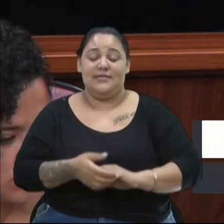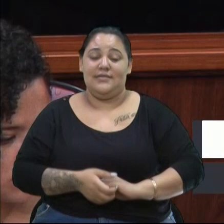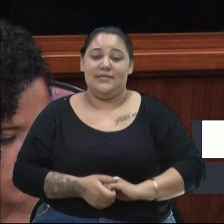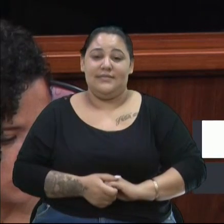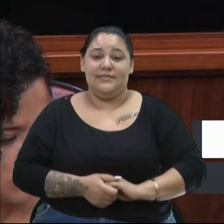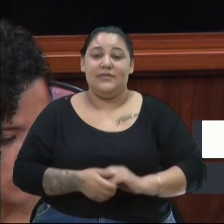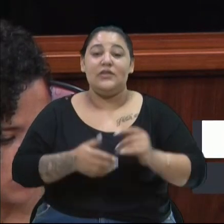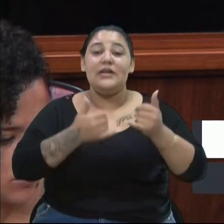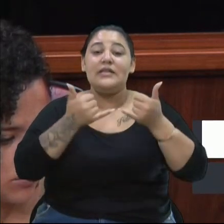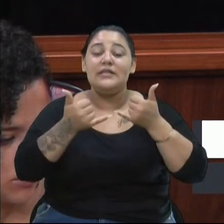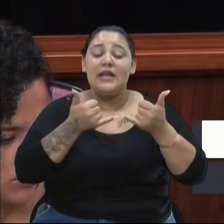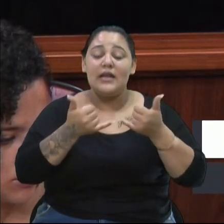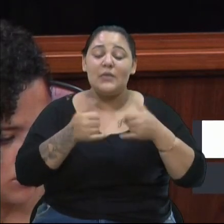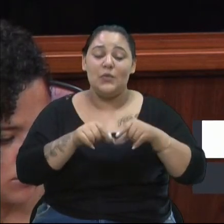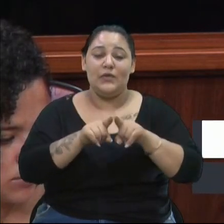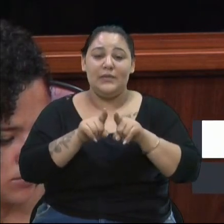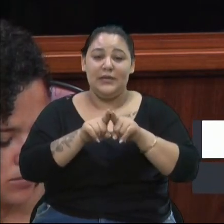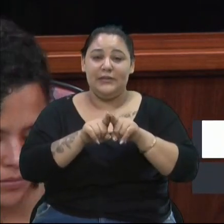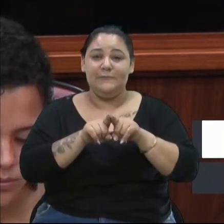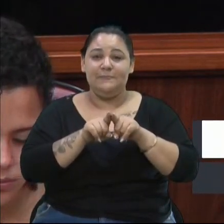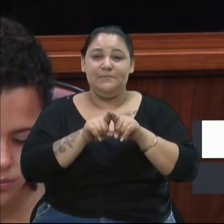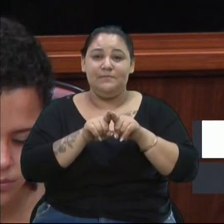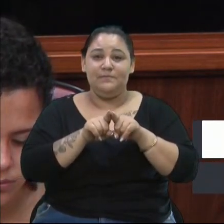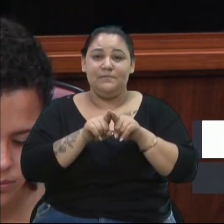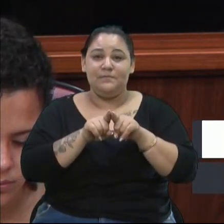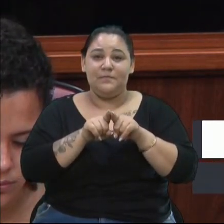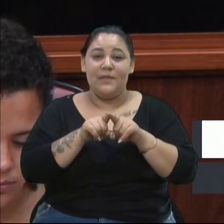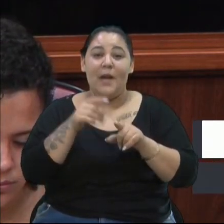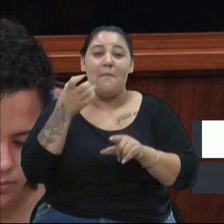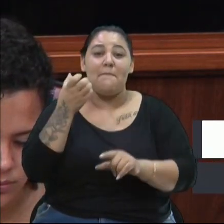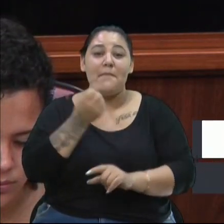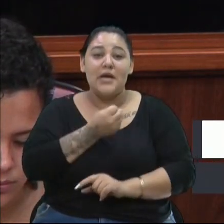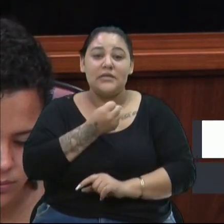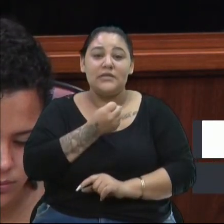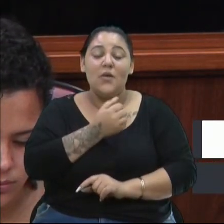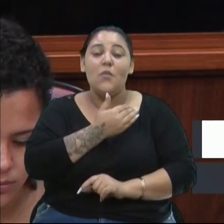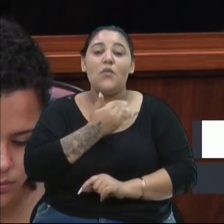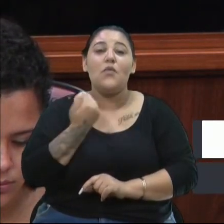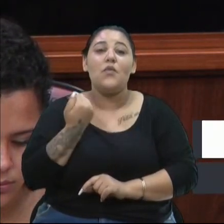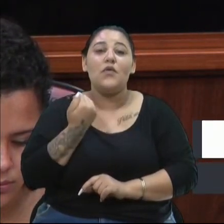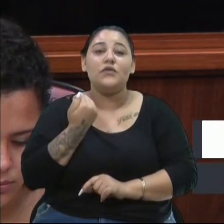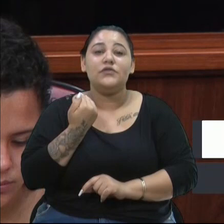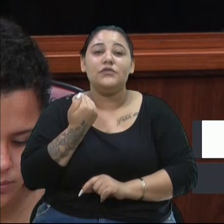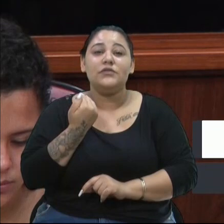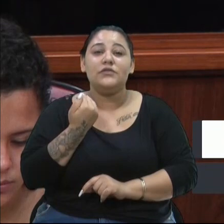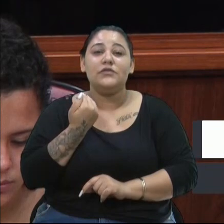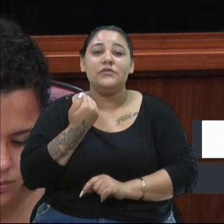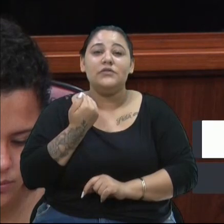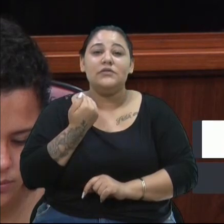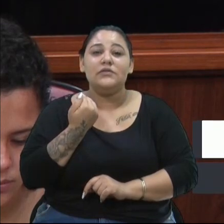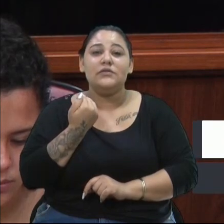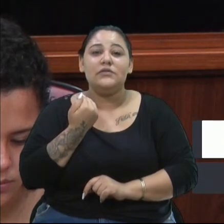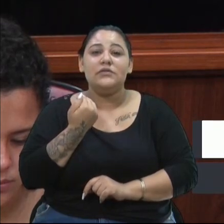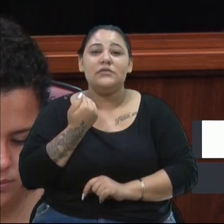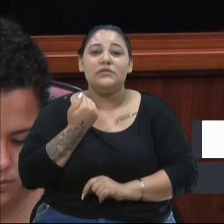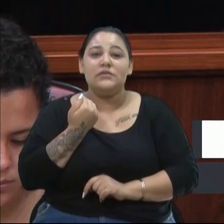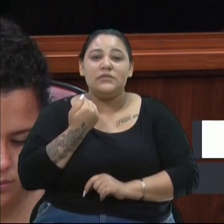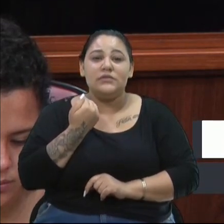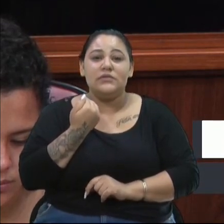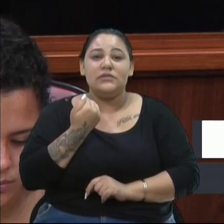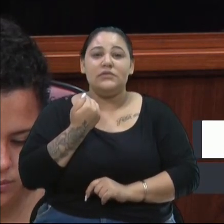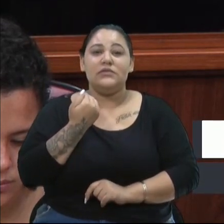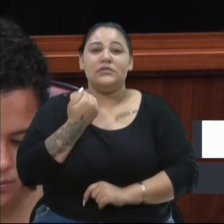Por exemplo, na pensão por morte, né? Na emenda